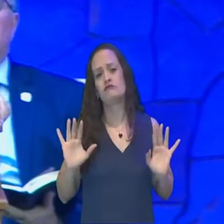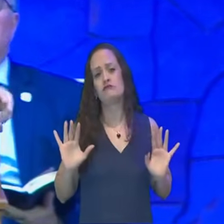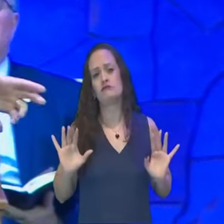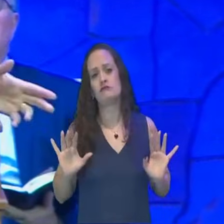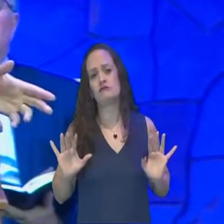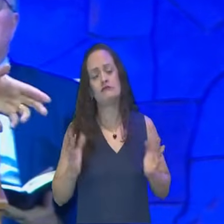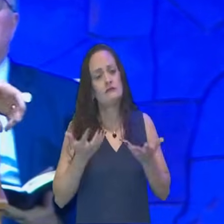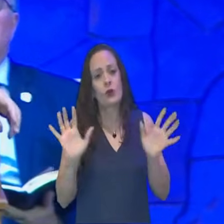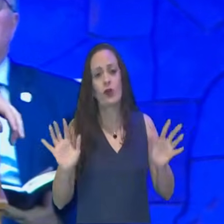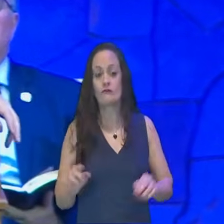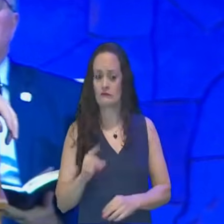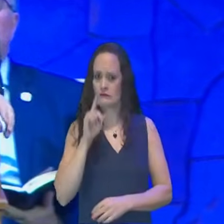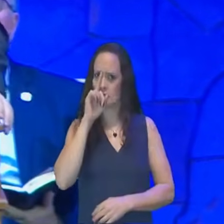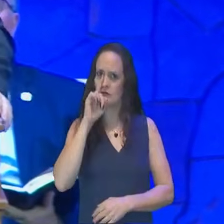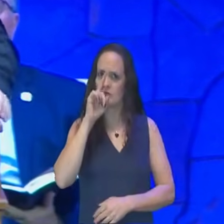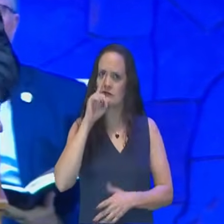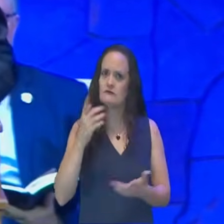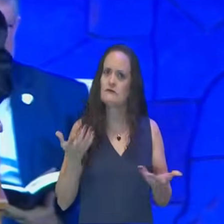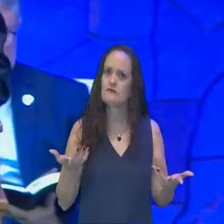É um perigo.